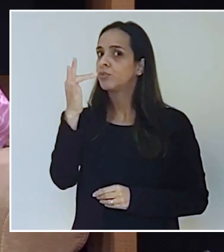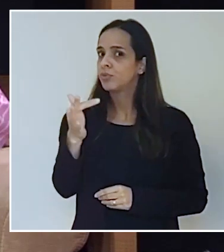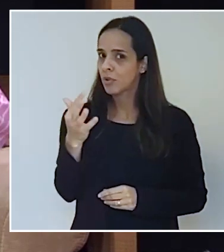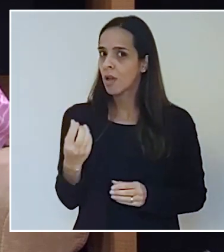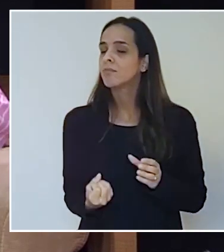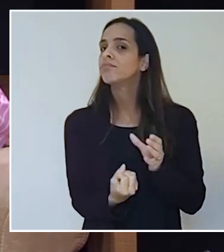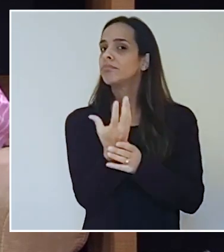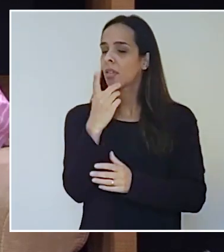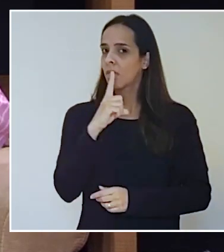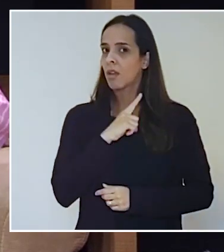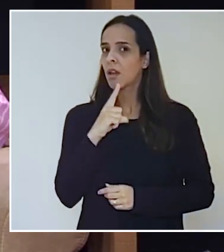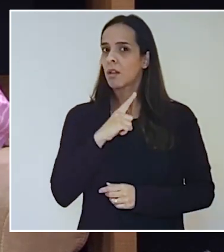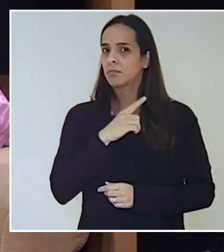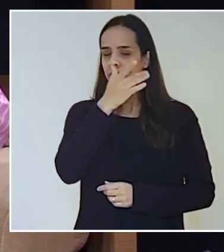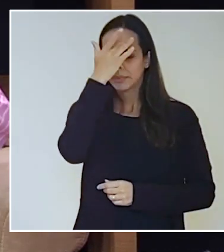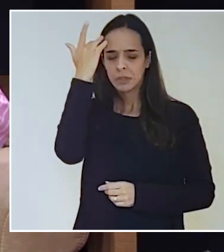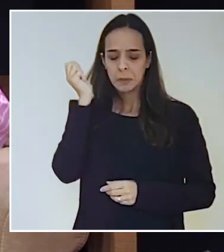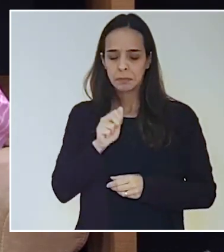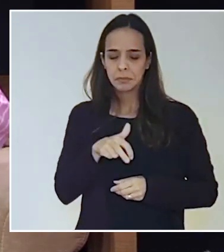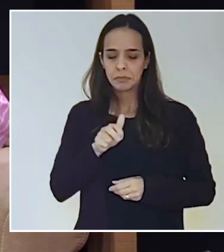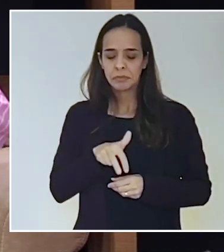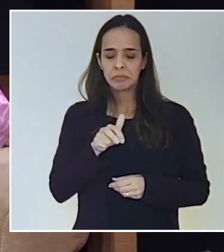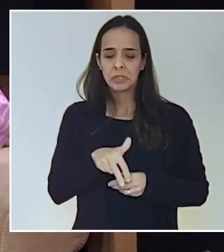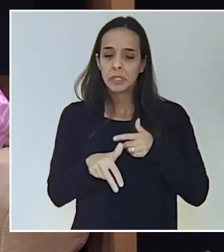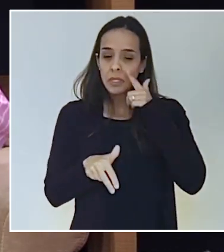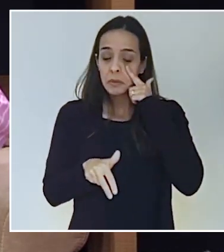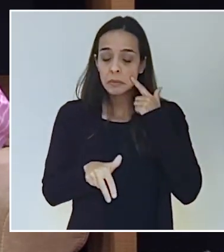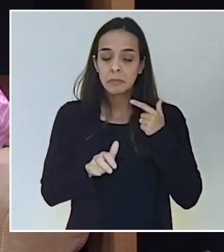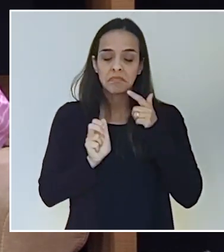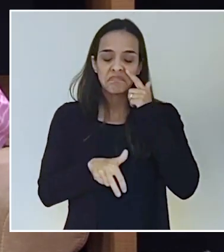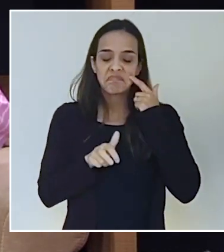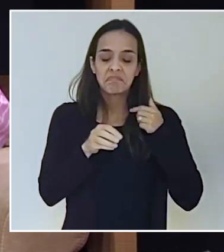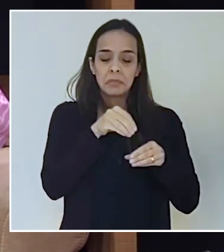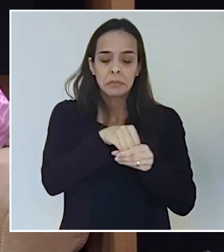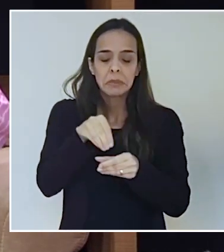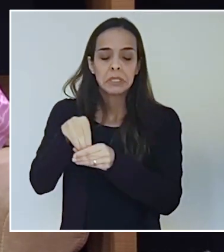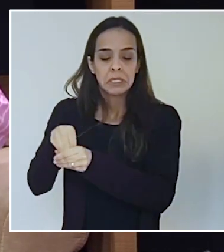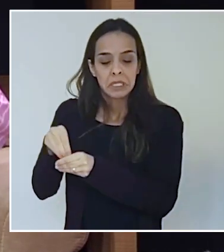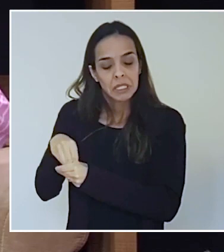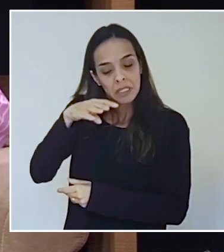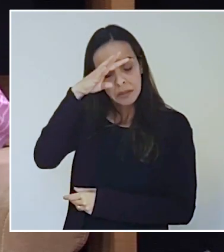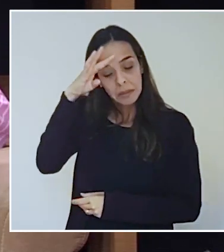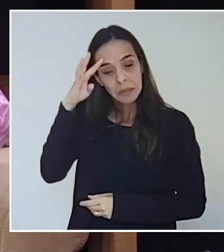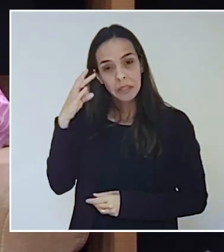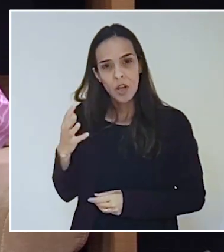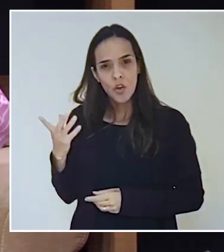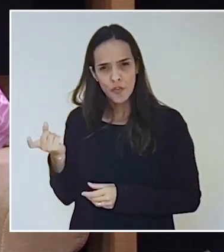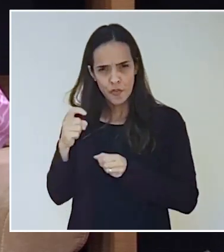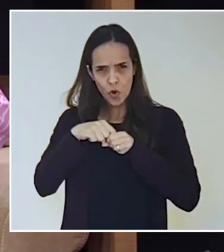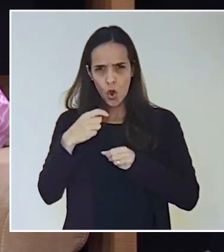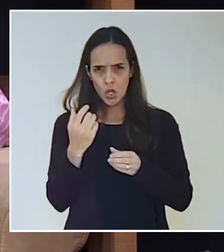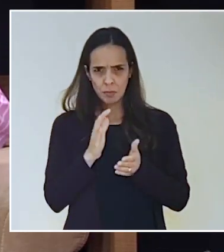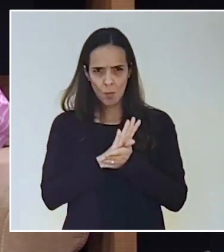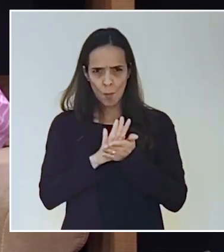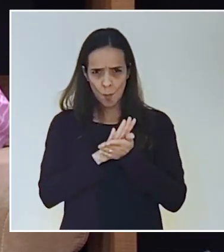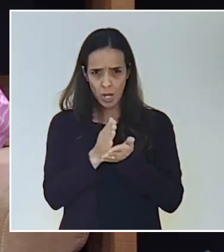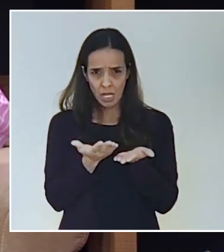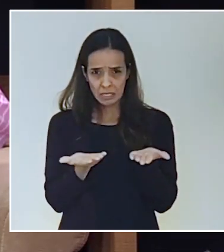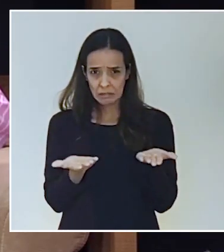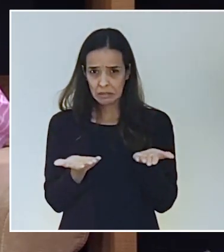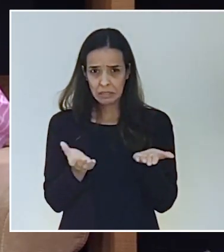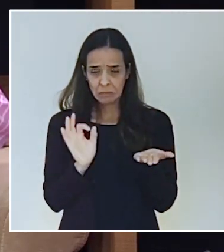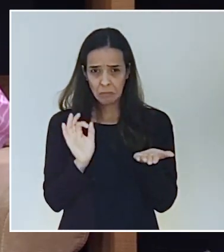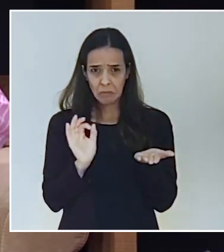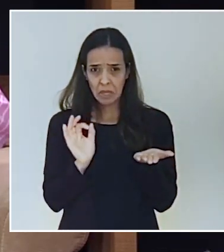semeia, não voltará de mãos vazias, não voltará frustrado, não voltará